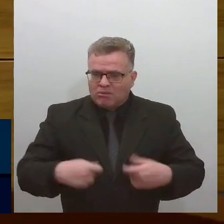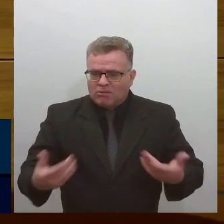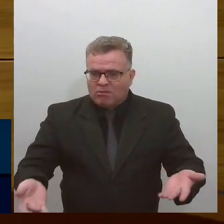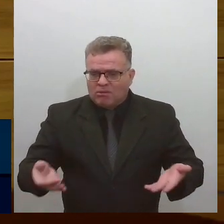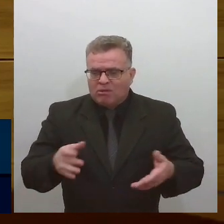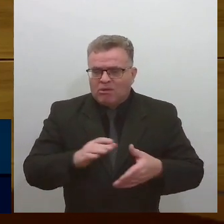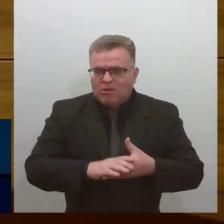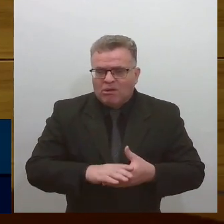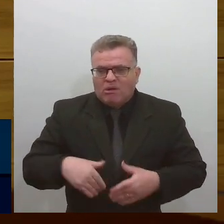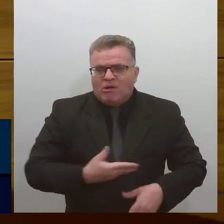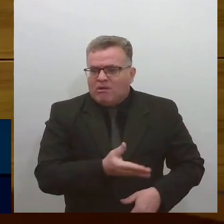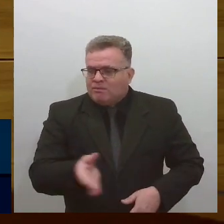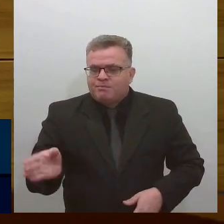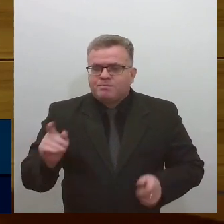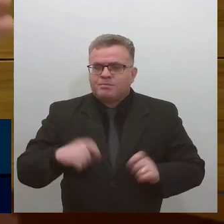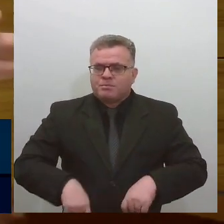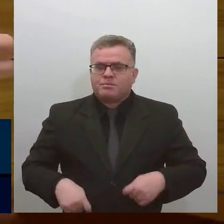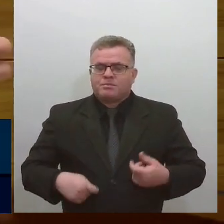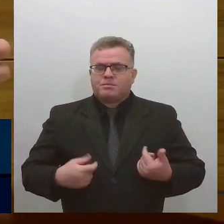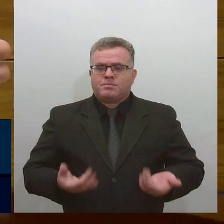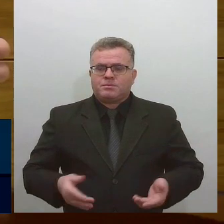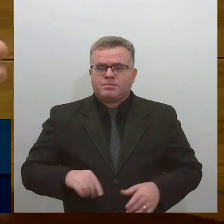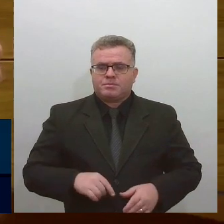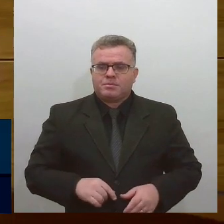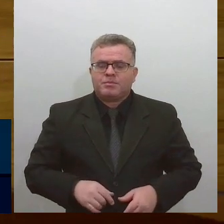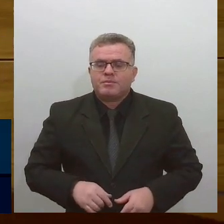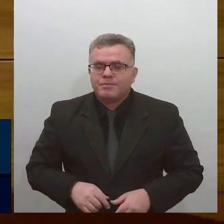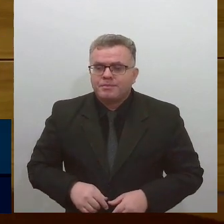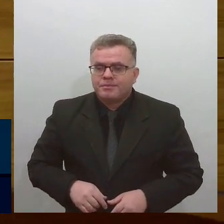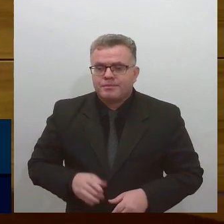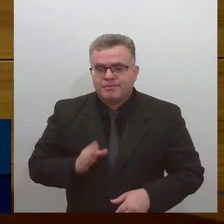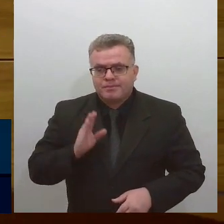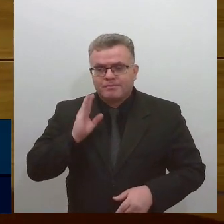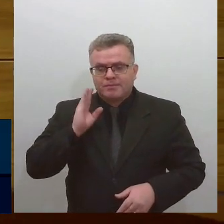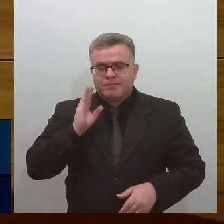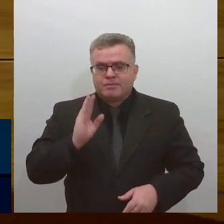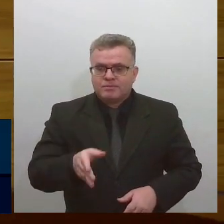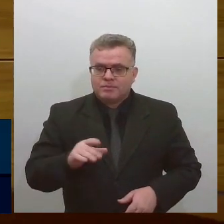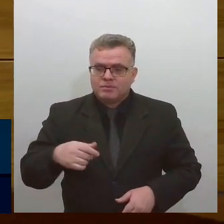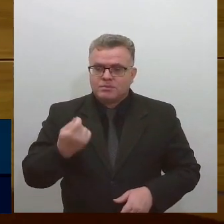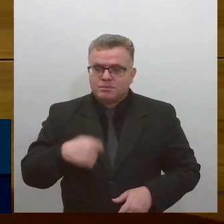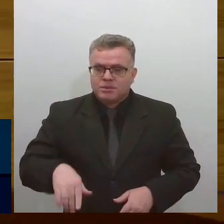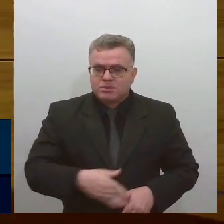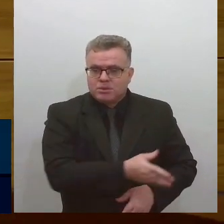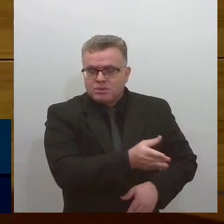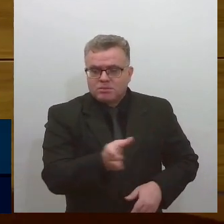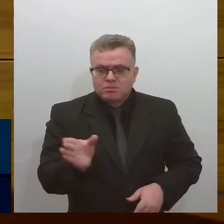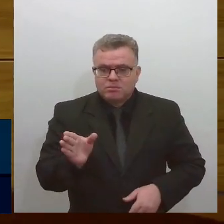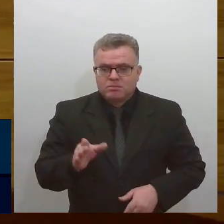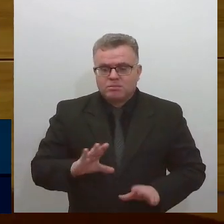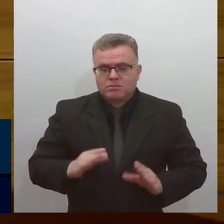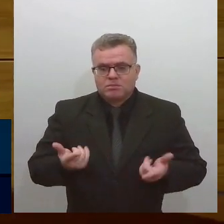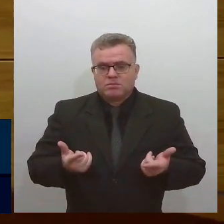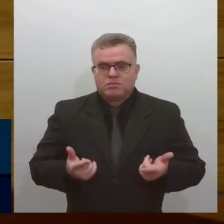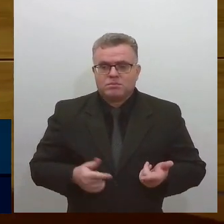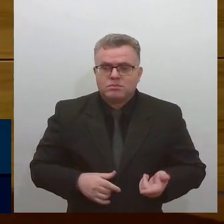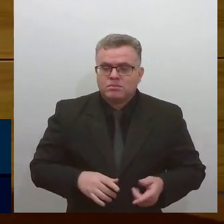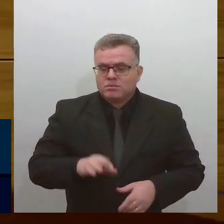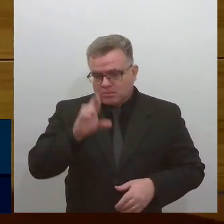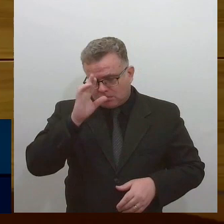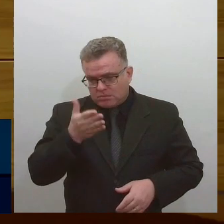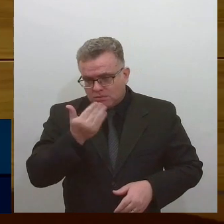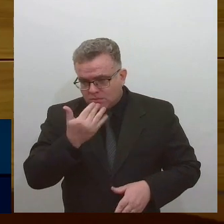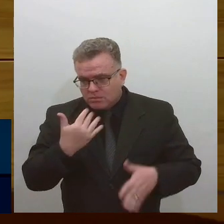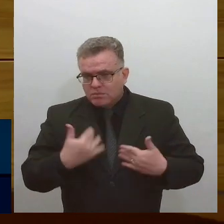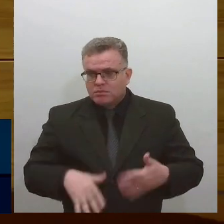porque ele não traz não traz maiores problemas pra cidade mas aquele cidadão que almoça aquele que tá no carro com a família ele